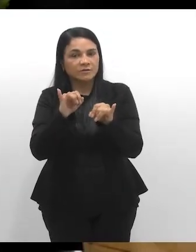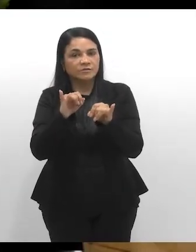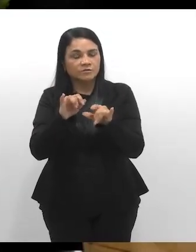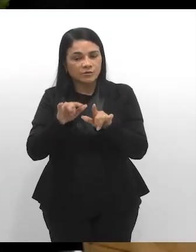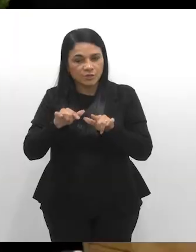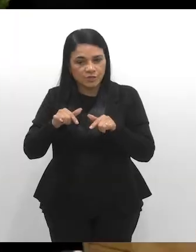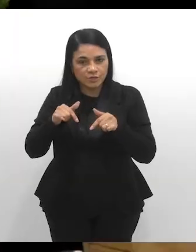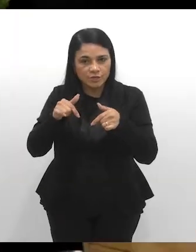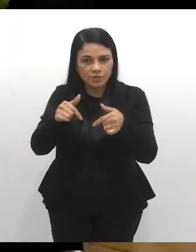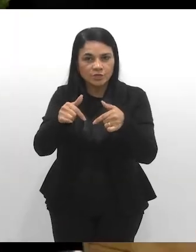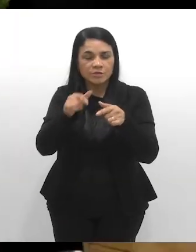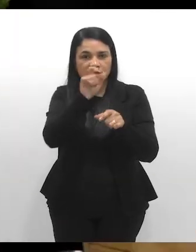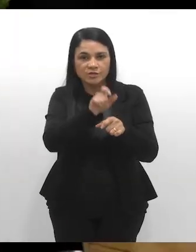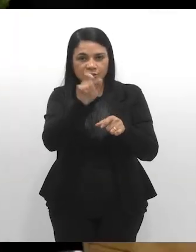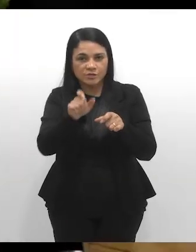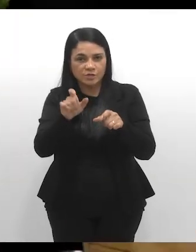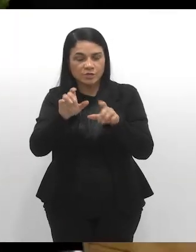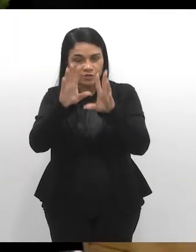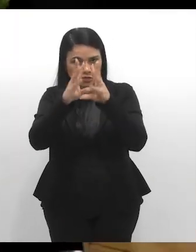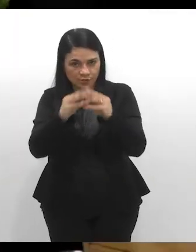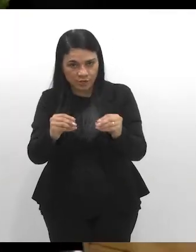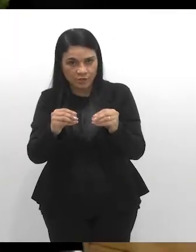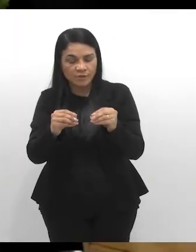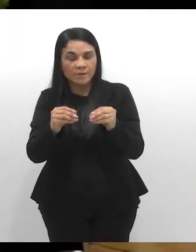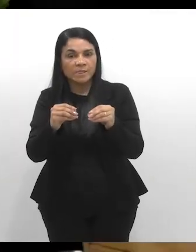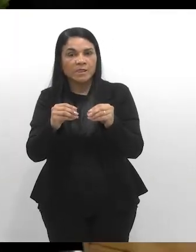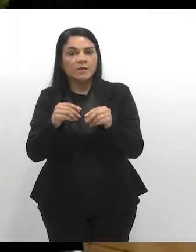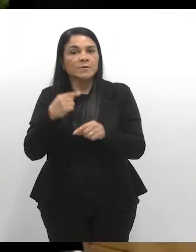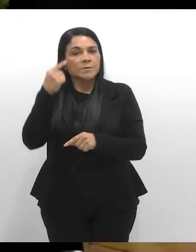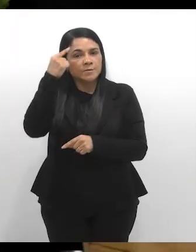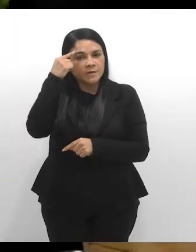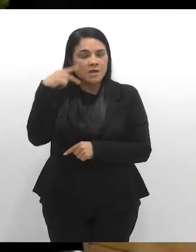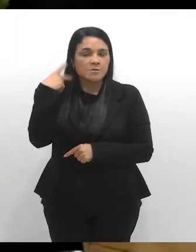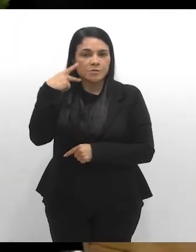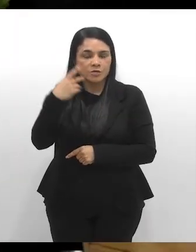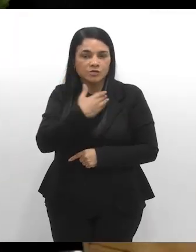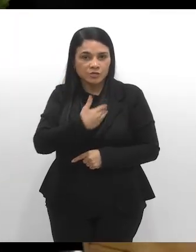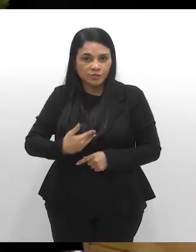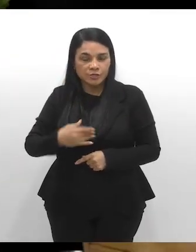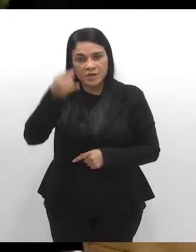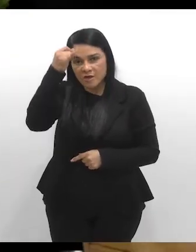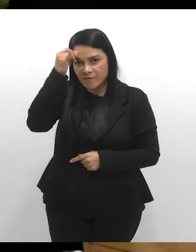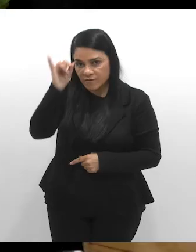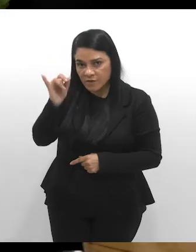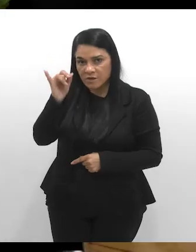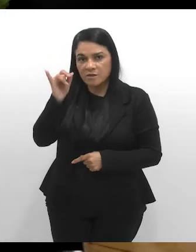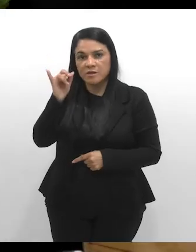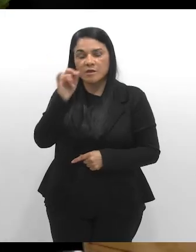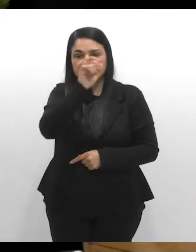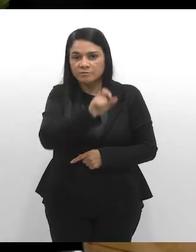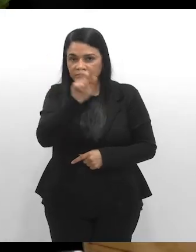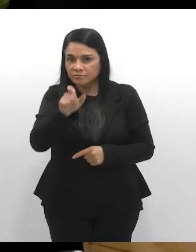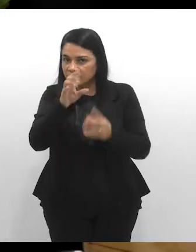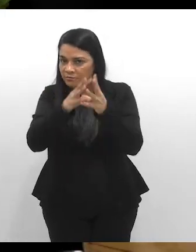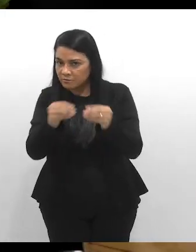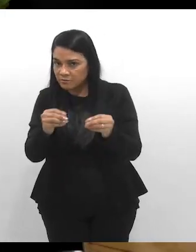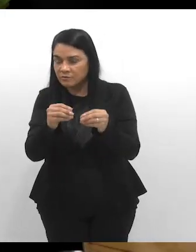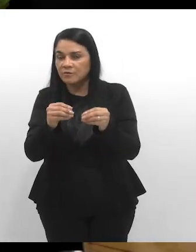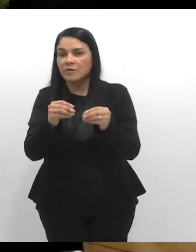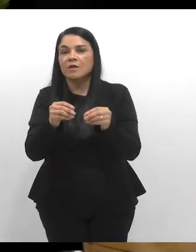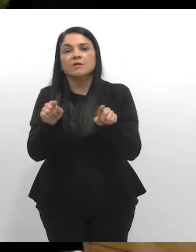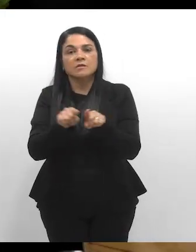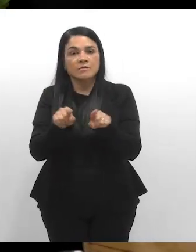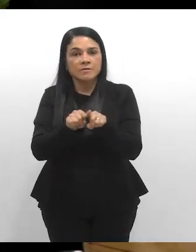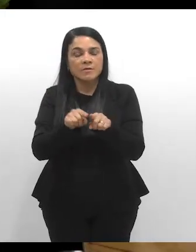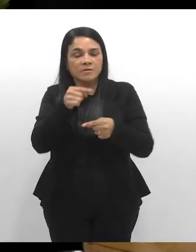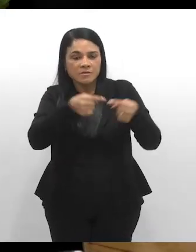gente fala do enfrentamento do desaparecimento forçado, nós temos que pensar em políticas que previnam essa